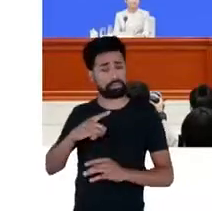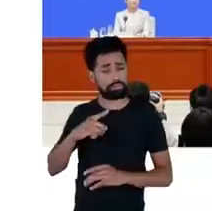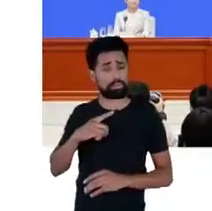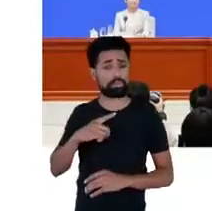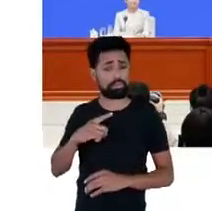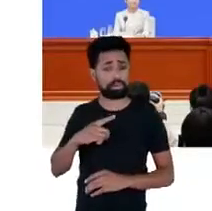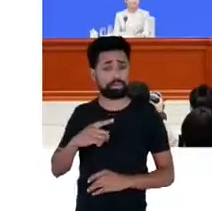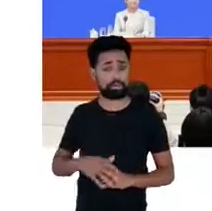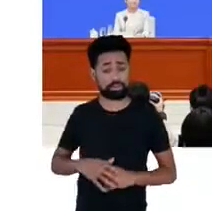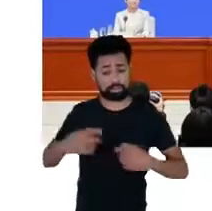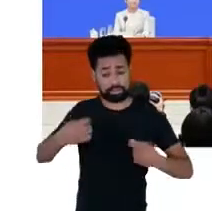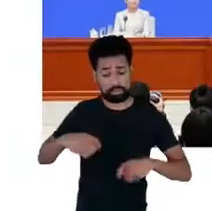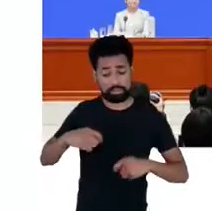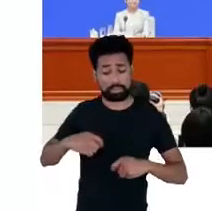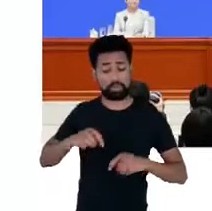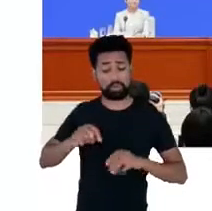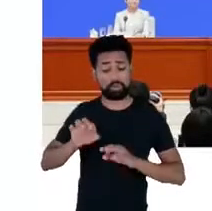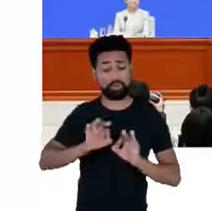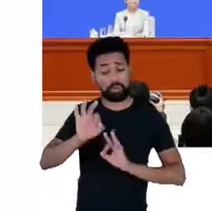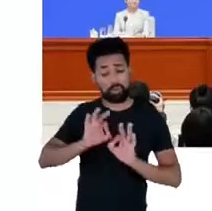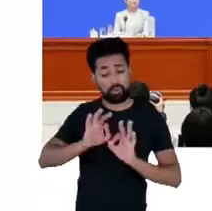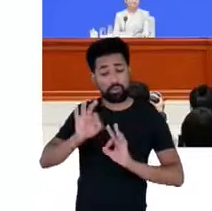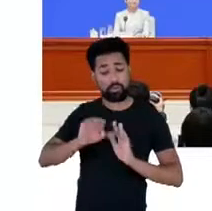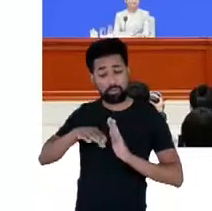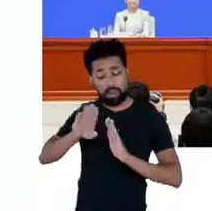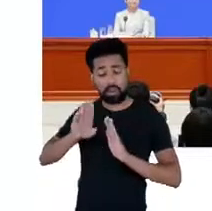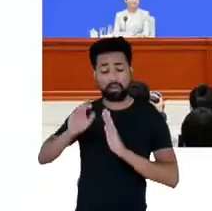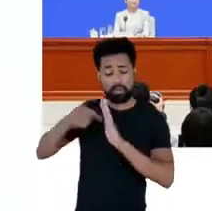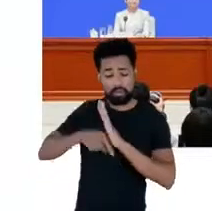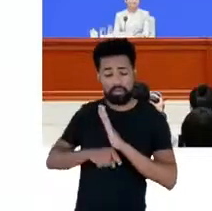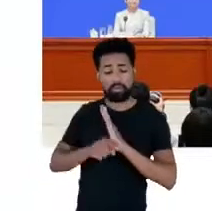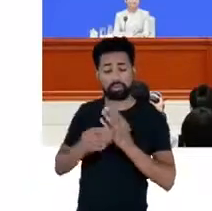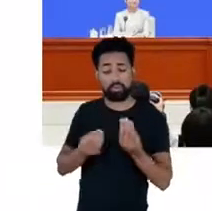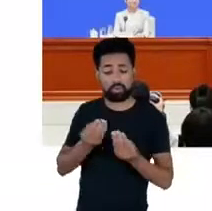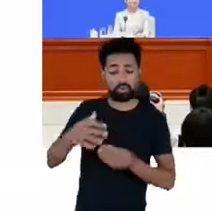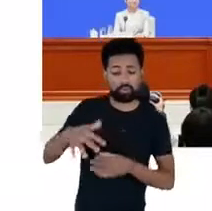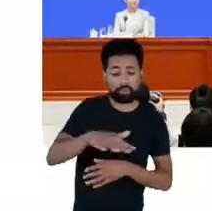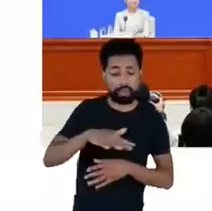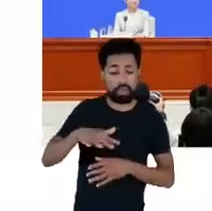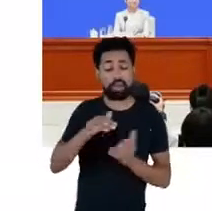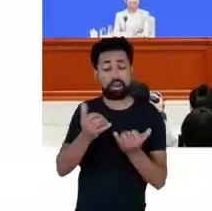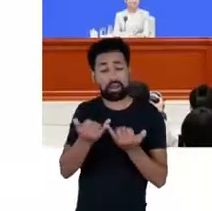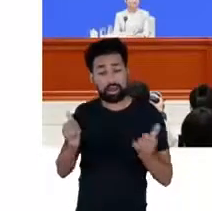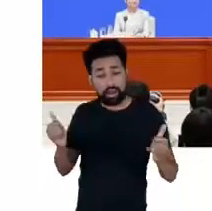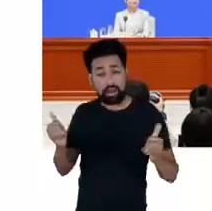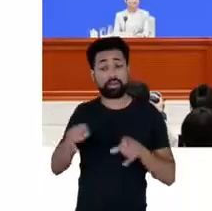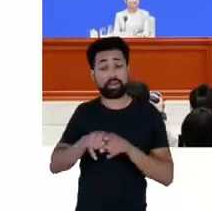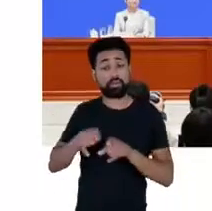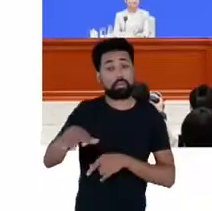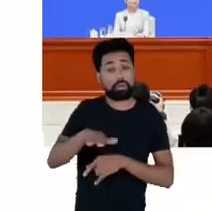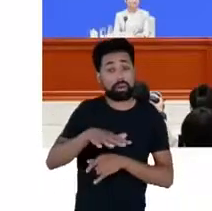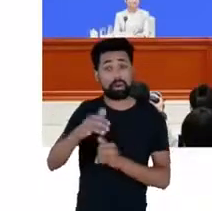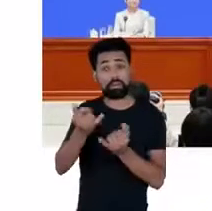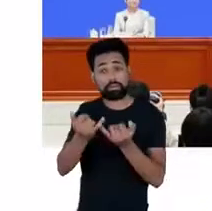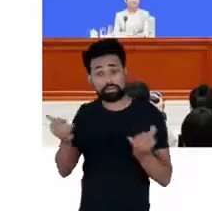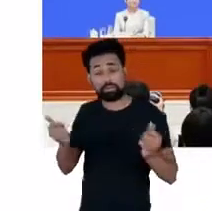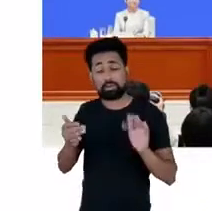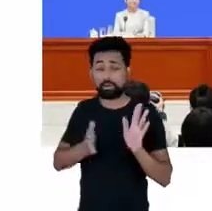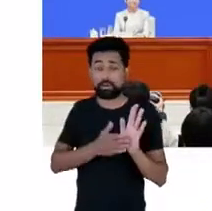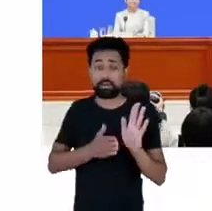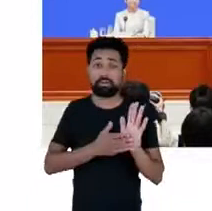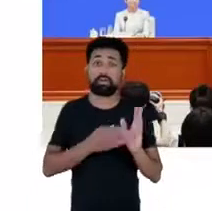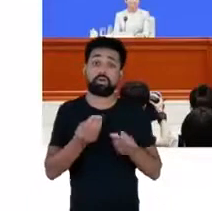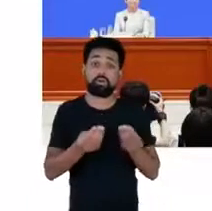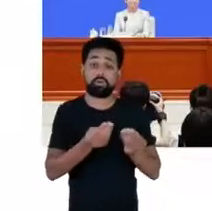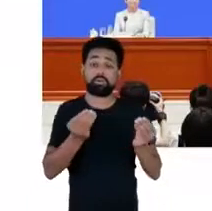Precisamos de uma reforma mais aprofundada do mercado elétrico. O mercado elétrico está estabelecido para a redução da emissão